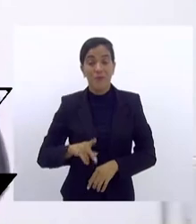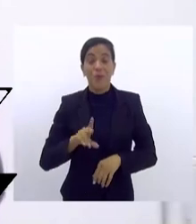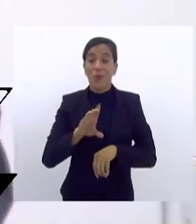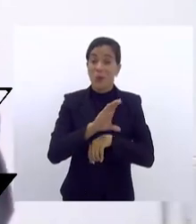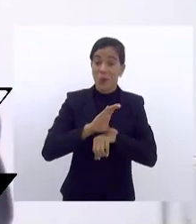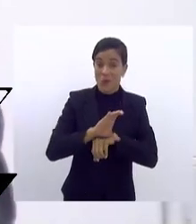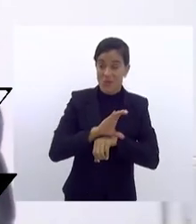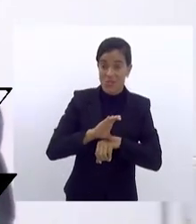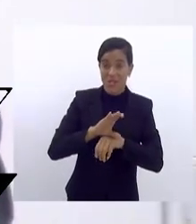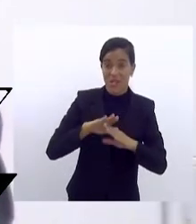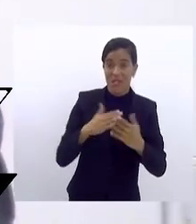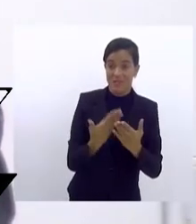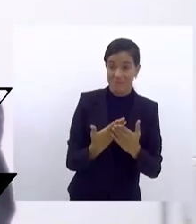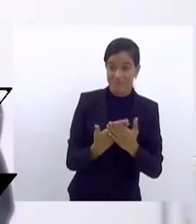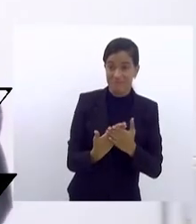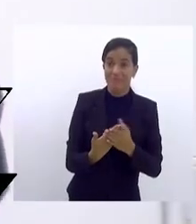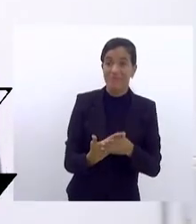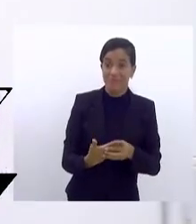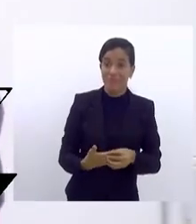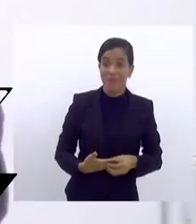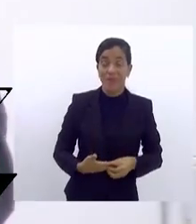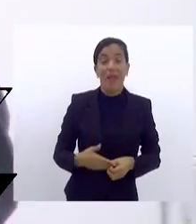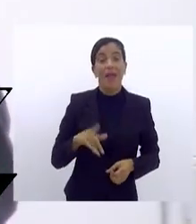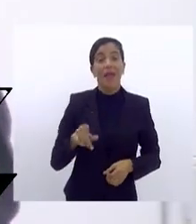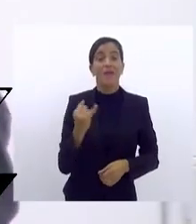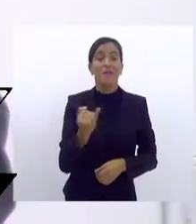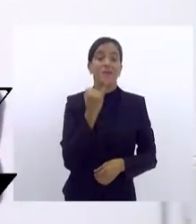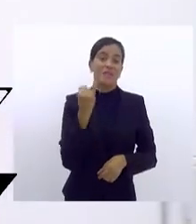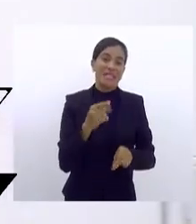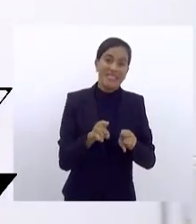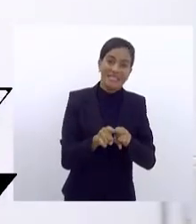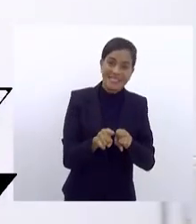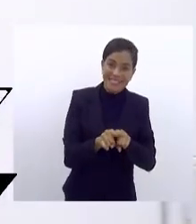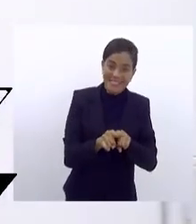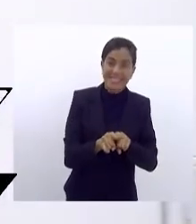quer fazer o da palavra é importante também